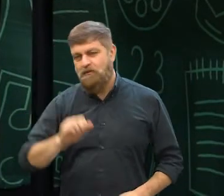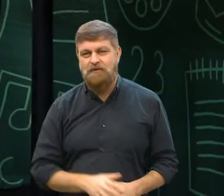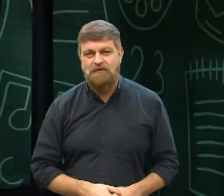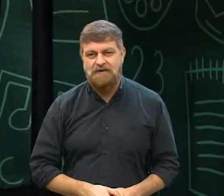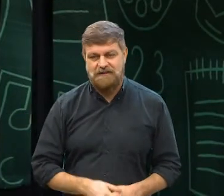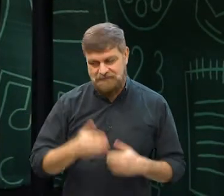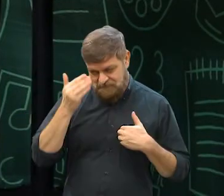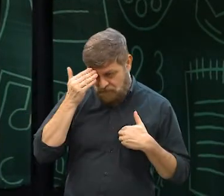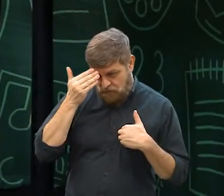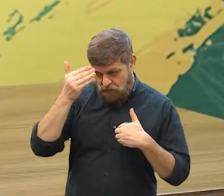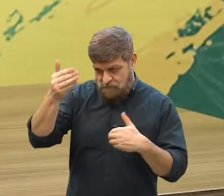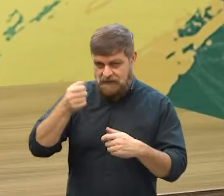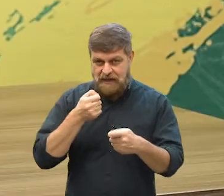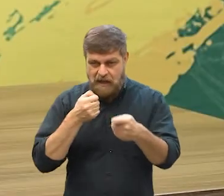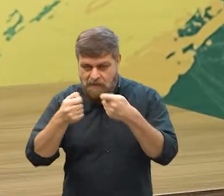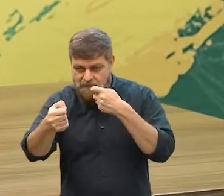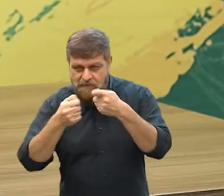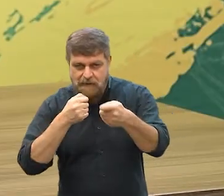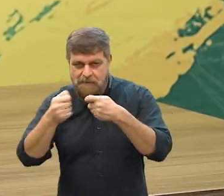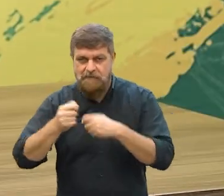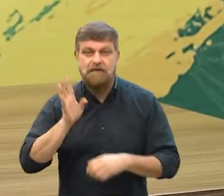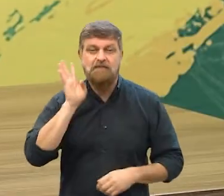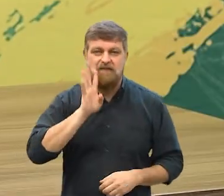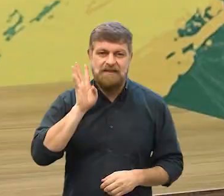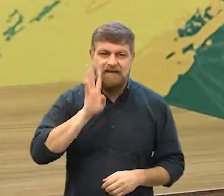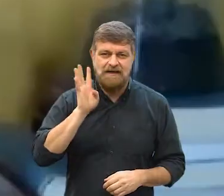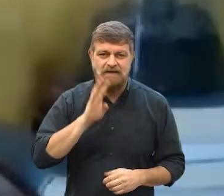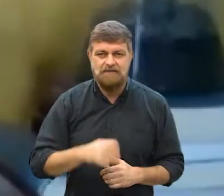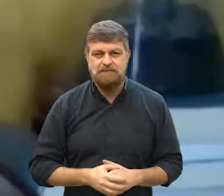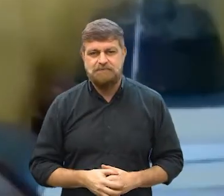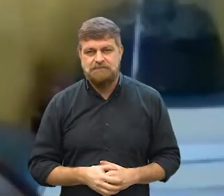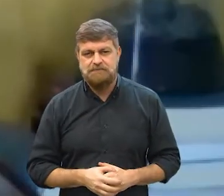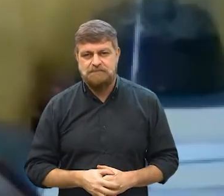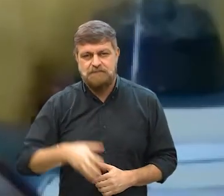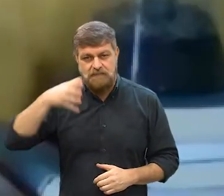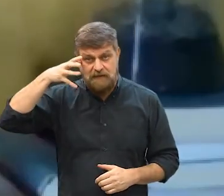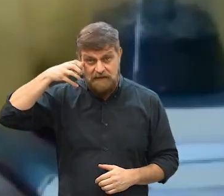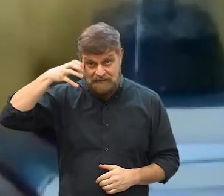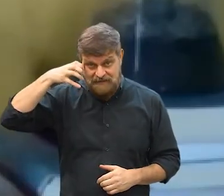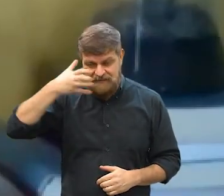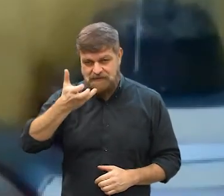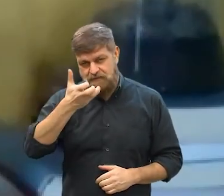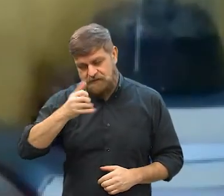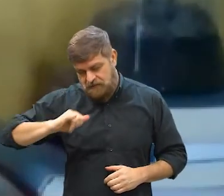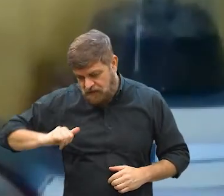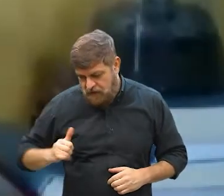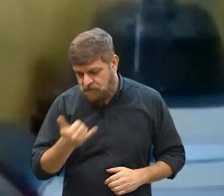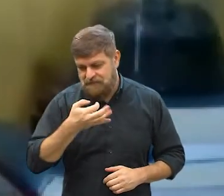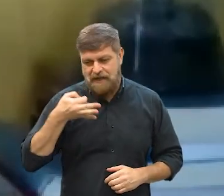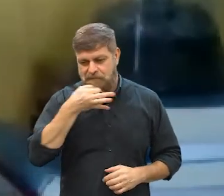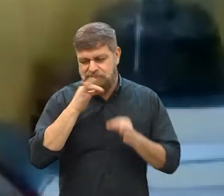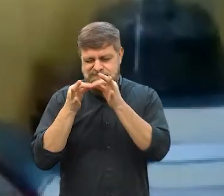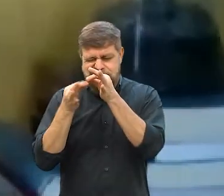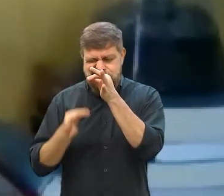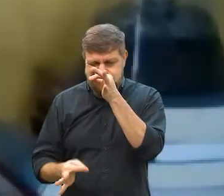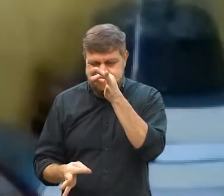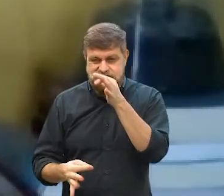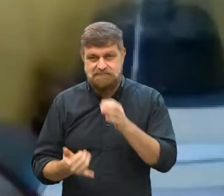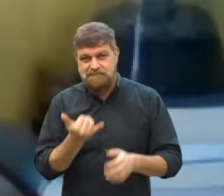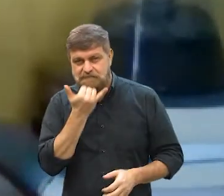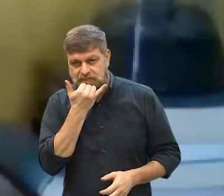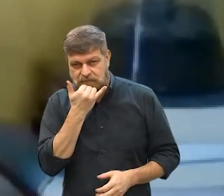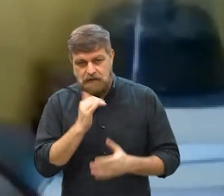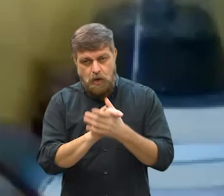Muito obrigado em entrevista Belo Campo em foi bacana é André eu queria aproveitar também aí eu falo demais mas eu queria